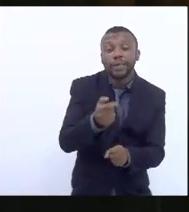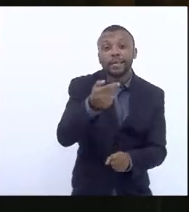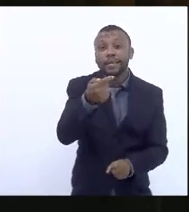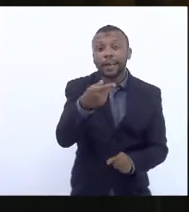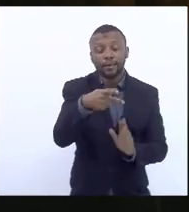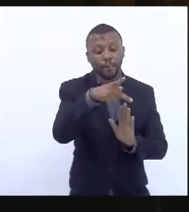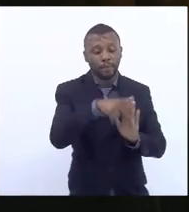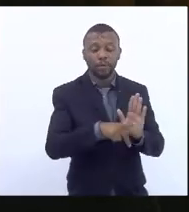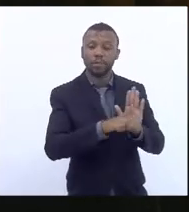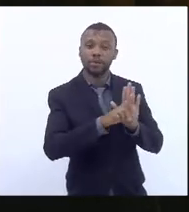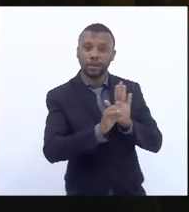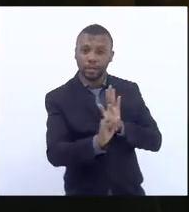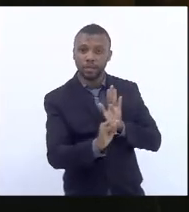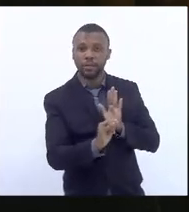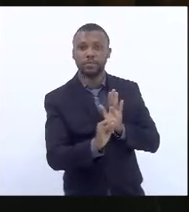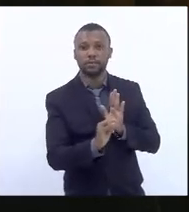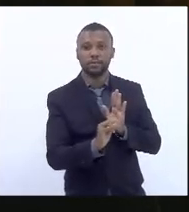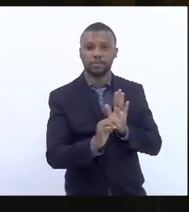de lei